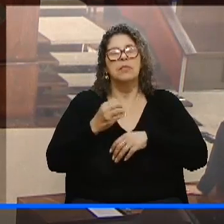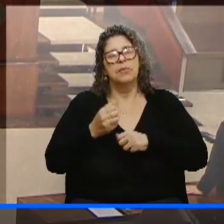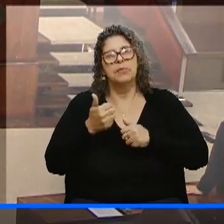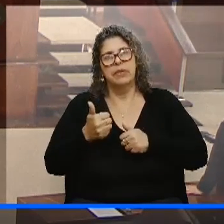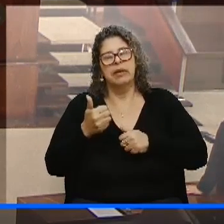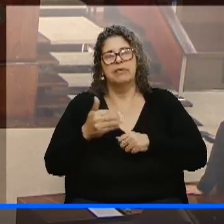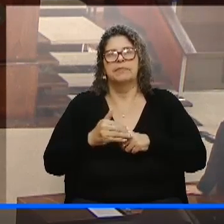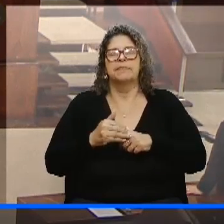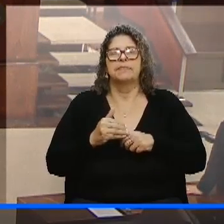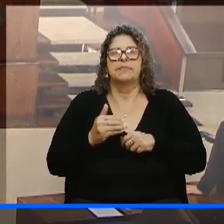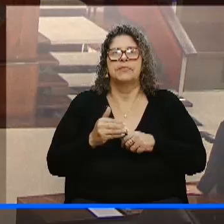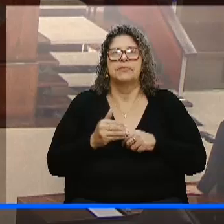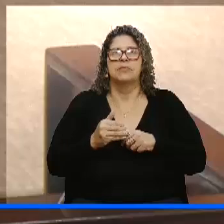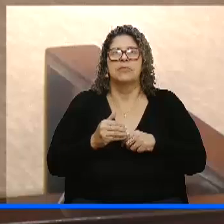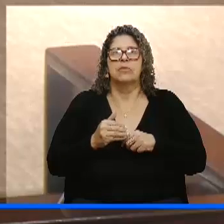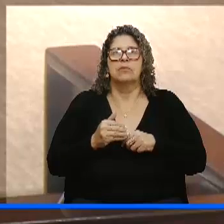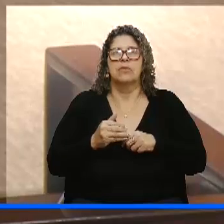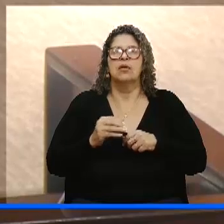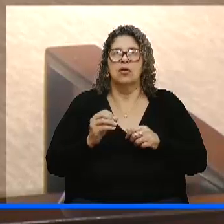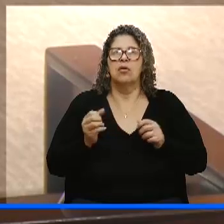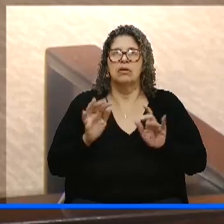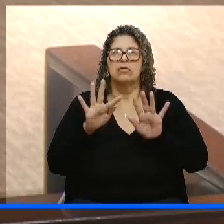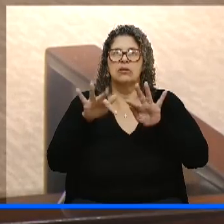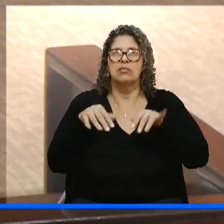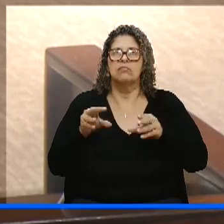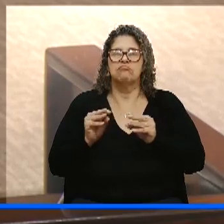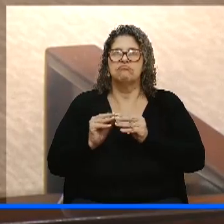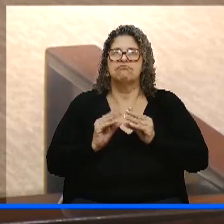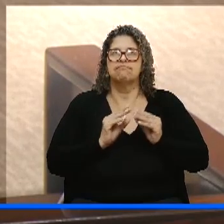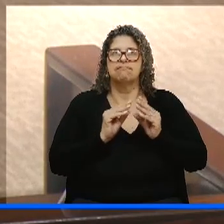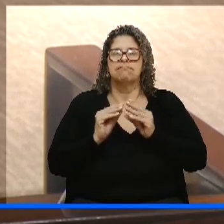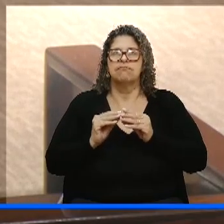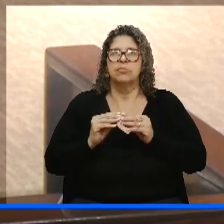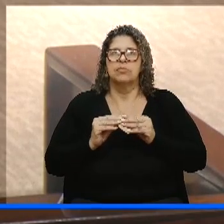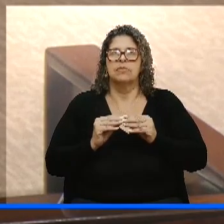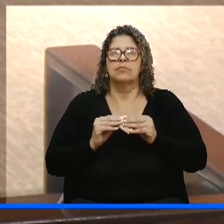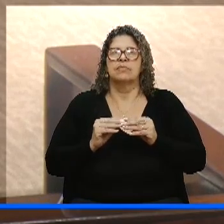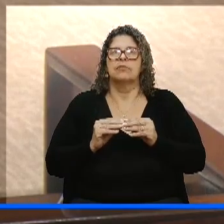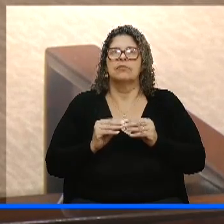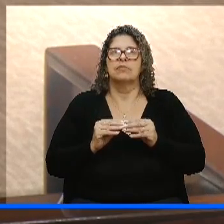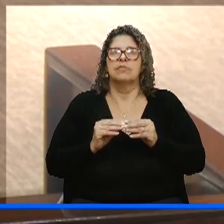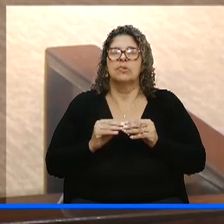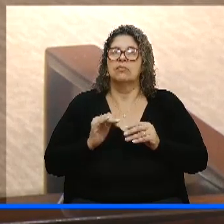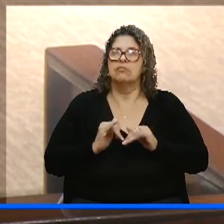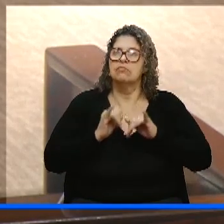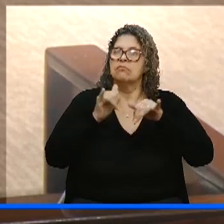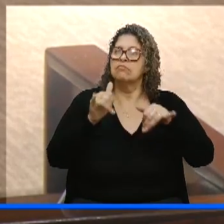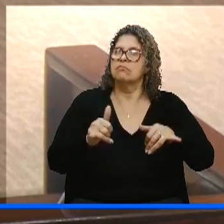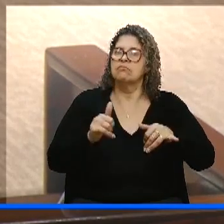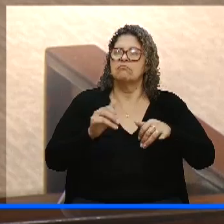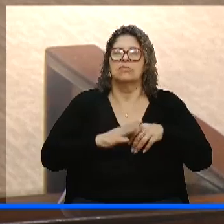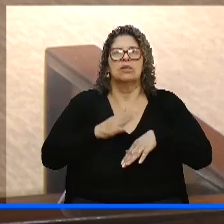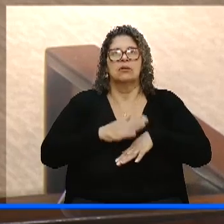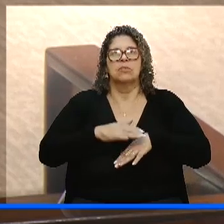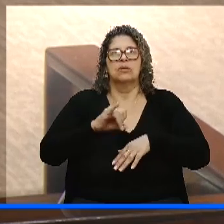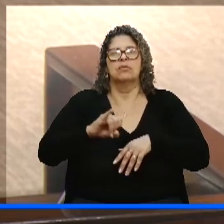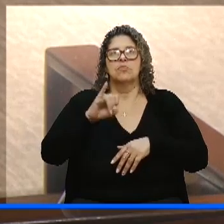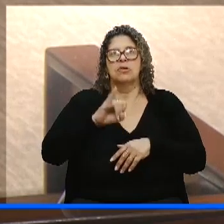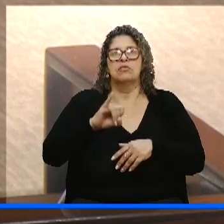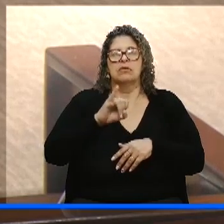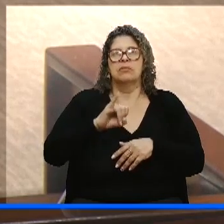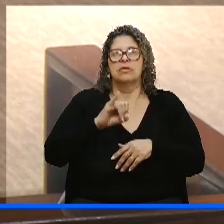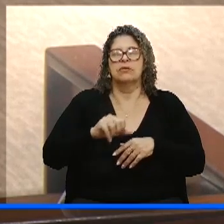então apenas encerrarei aqui minha manifestação dizendo que é muito importante que nós tenhamos